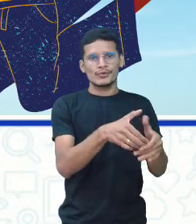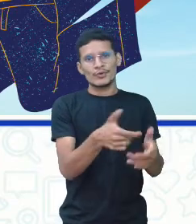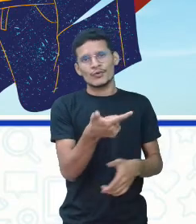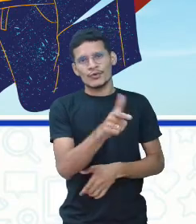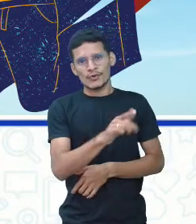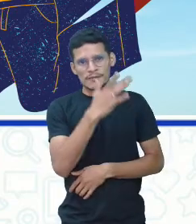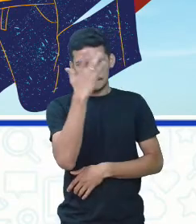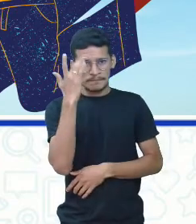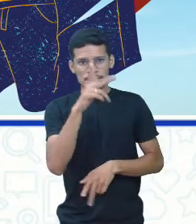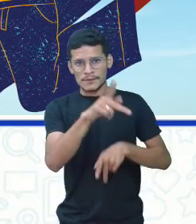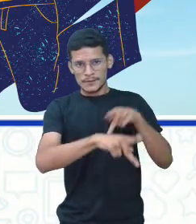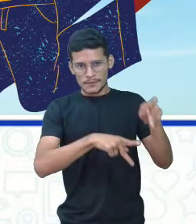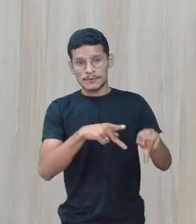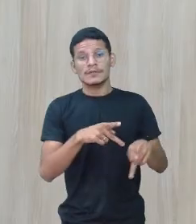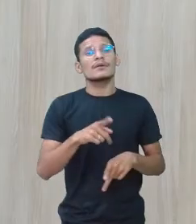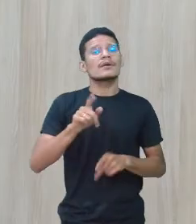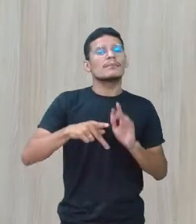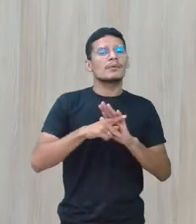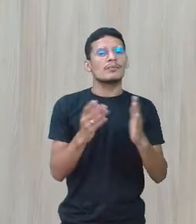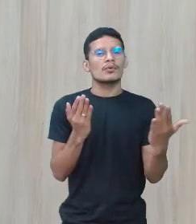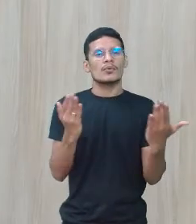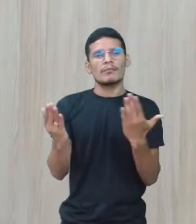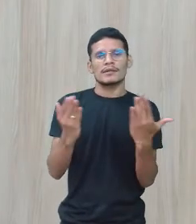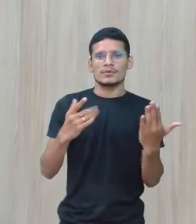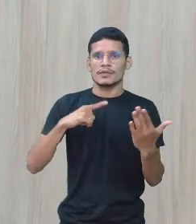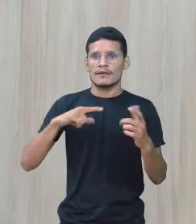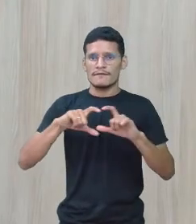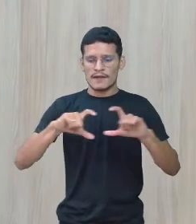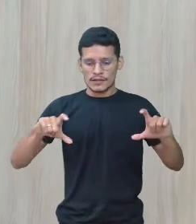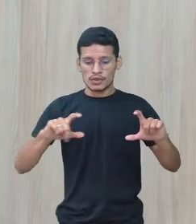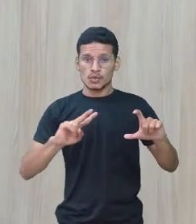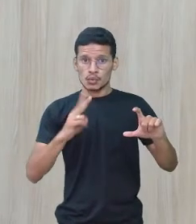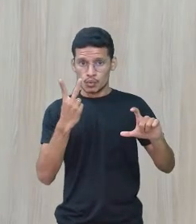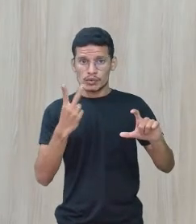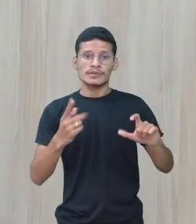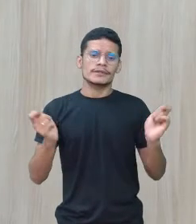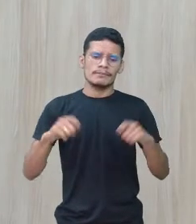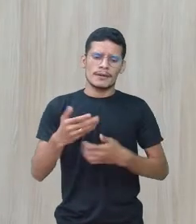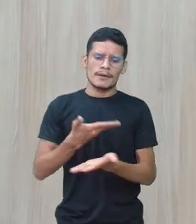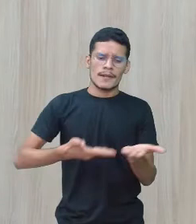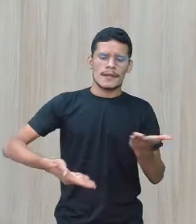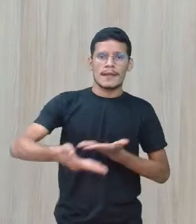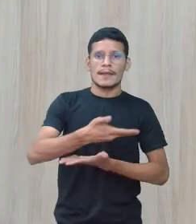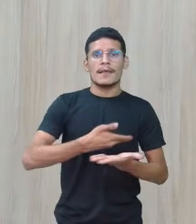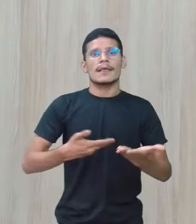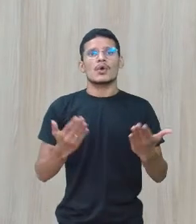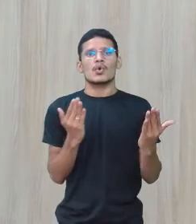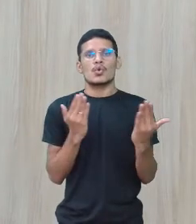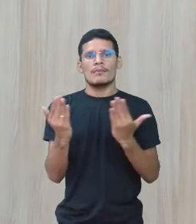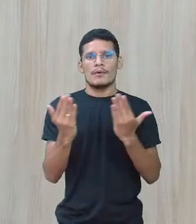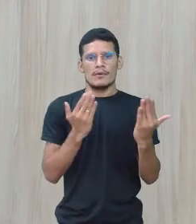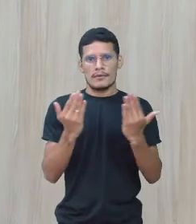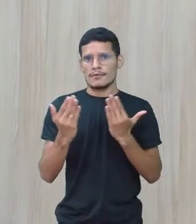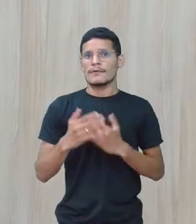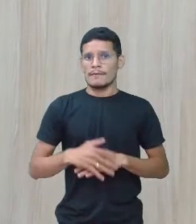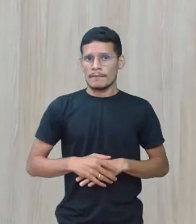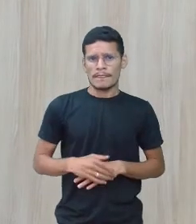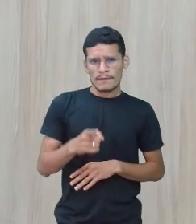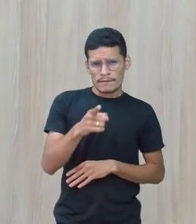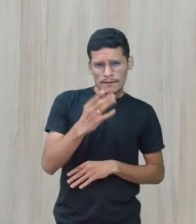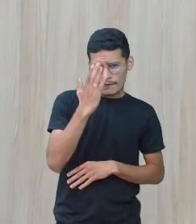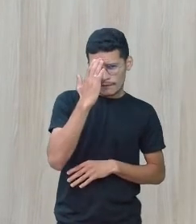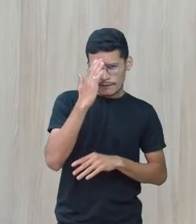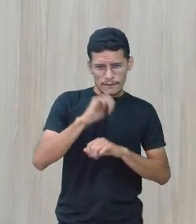relação é de comparação. A gente tem duas orações que estão relacionadas e são comparadas. Até agora,